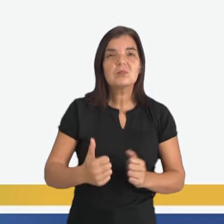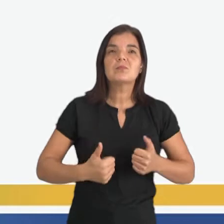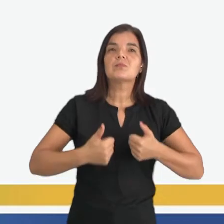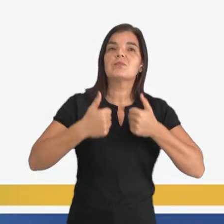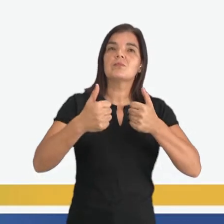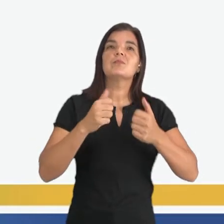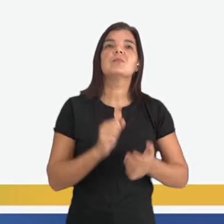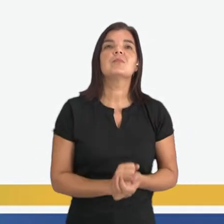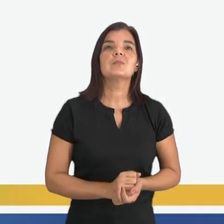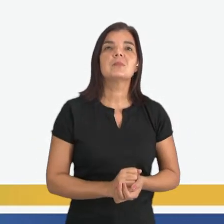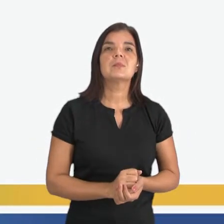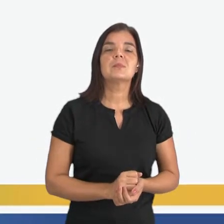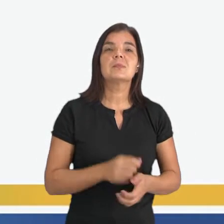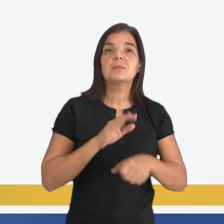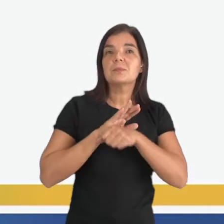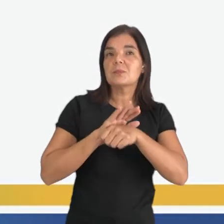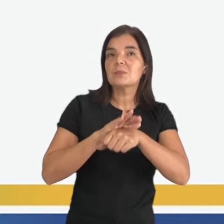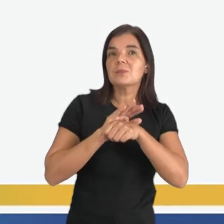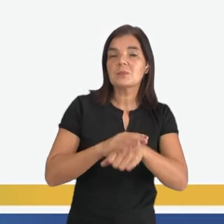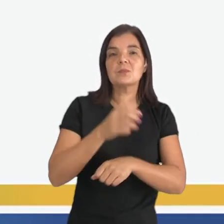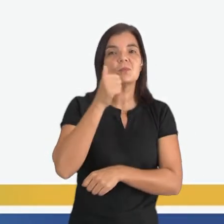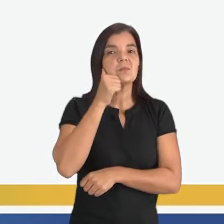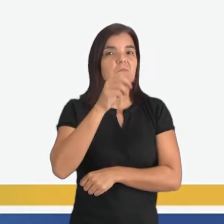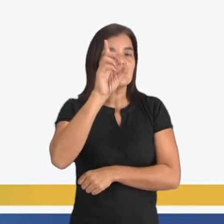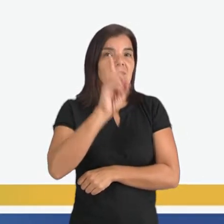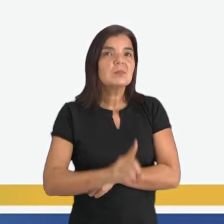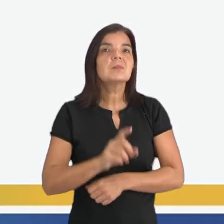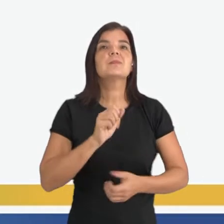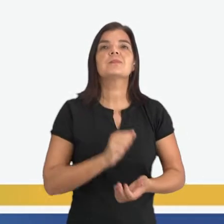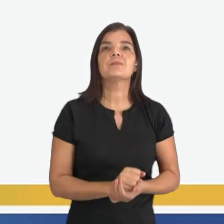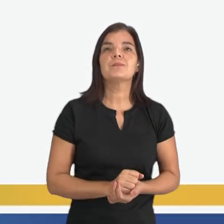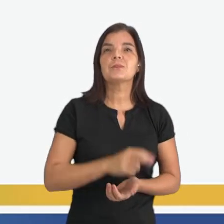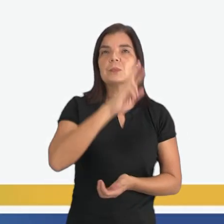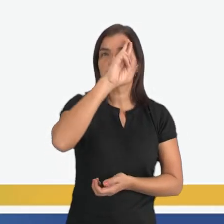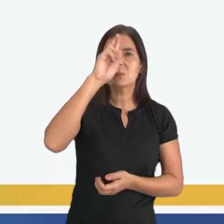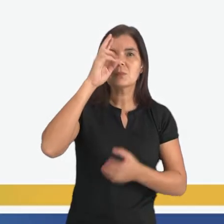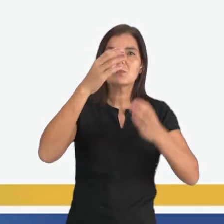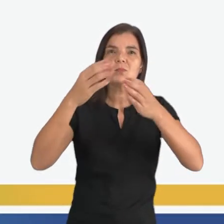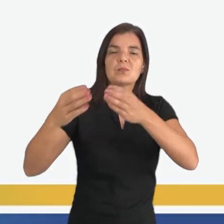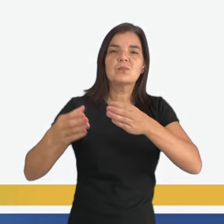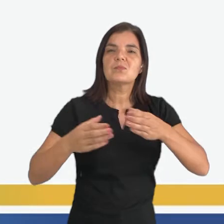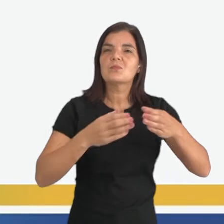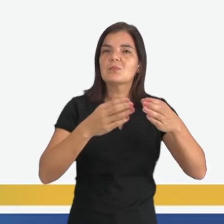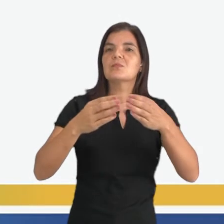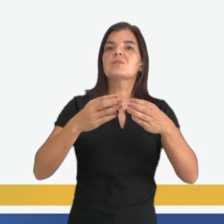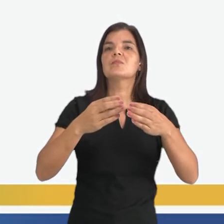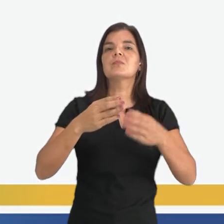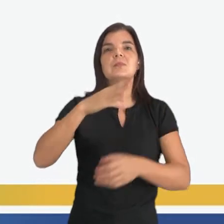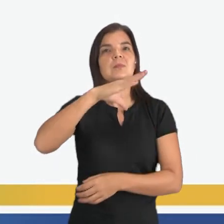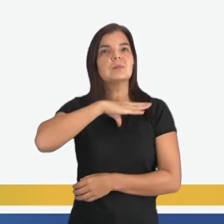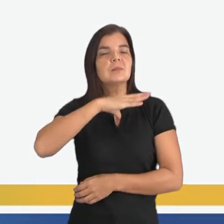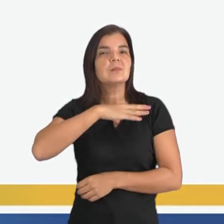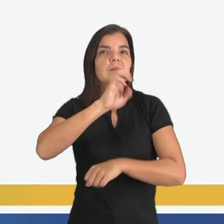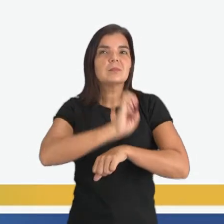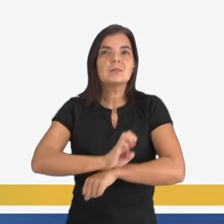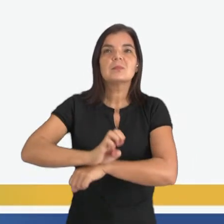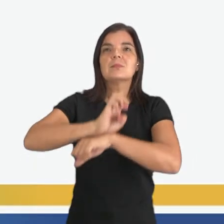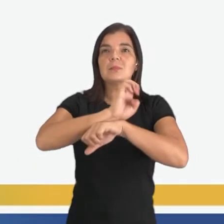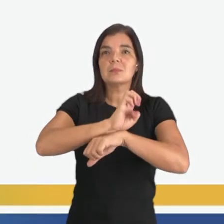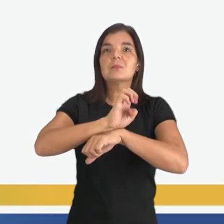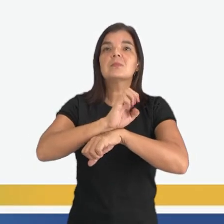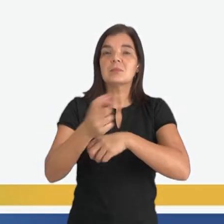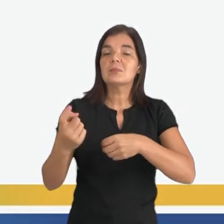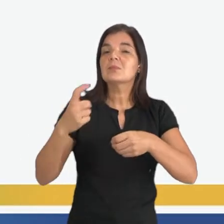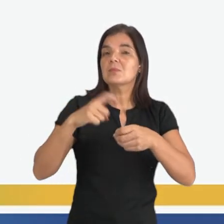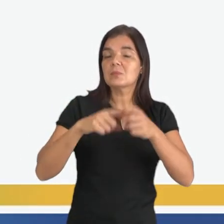avaliações positivas. No campo 2, defesa dos direitos da mulher, história, né? Do bairro, cidade, estado,